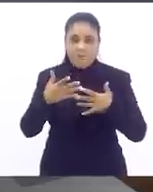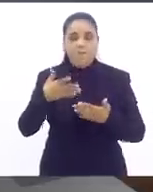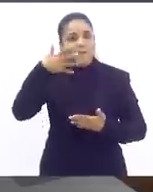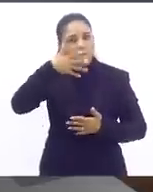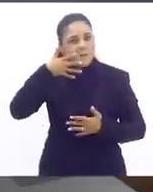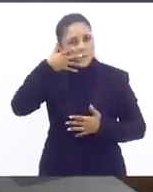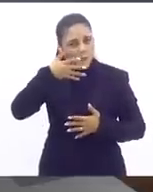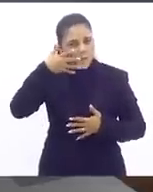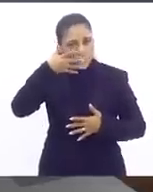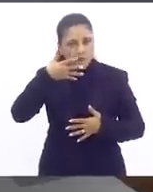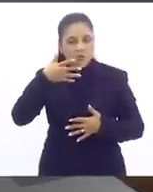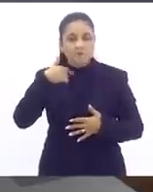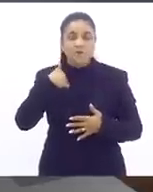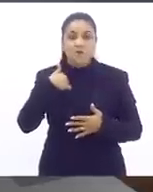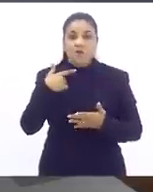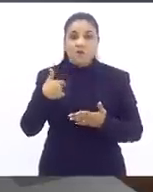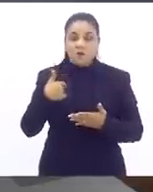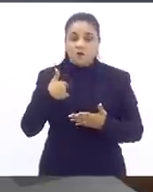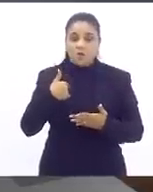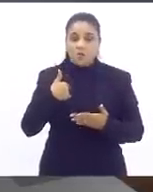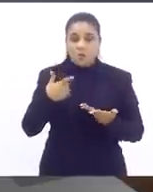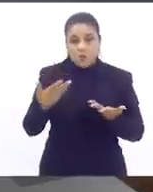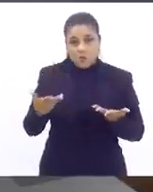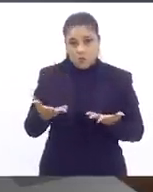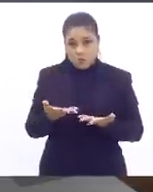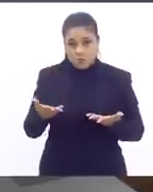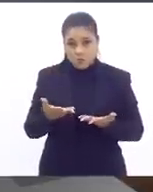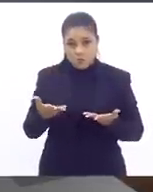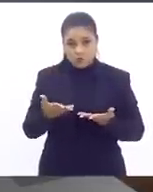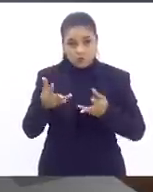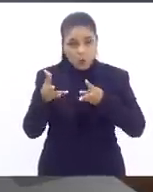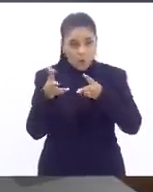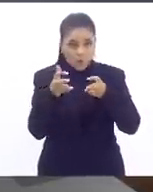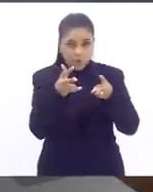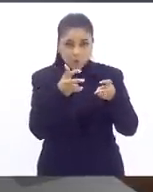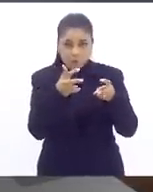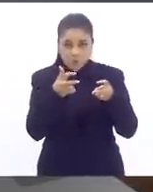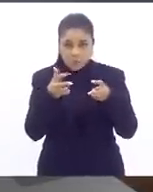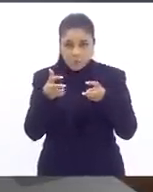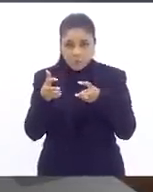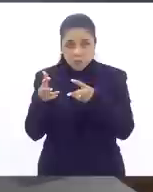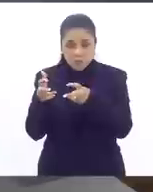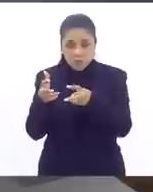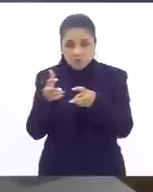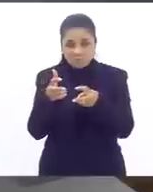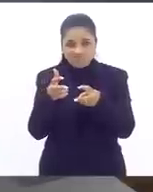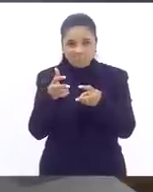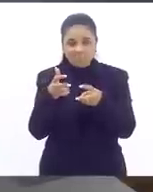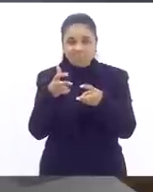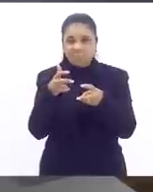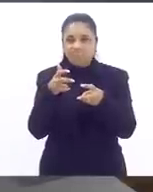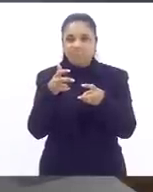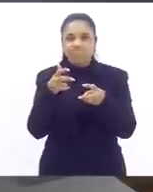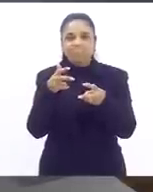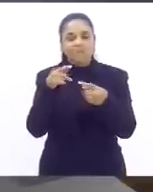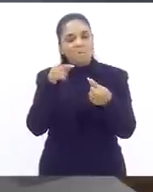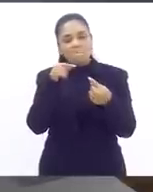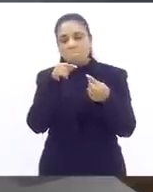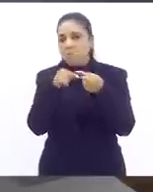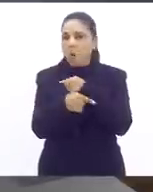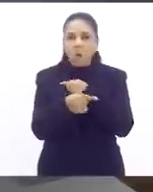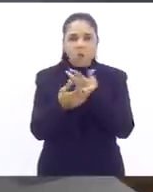o que eu ouvir hoje aqui né é que nós não estamos chegando ao consenso